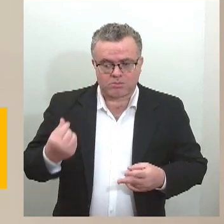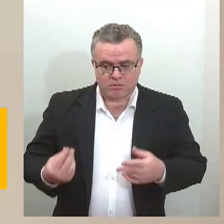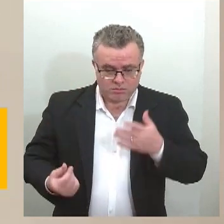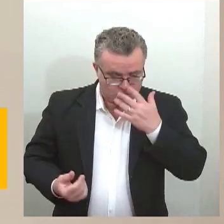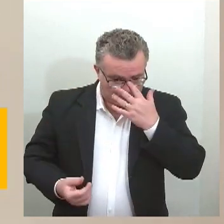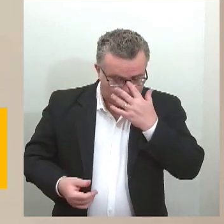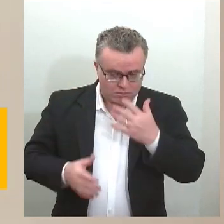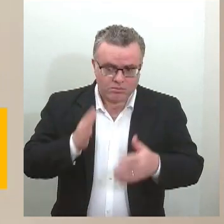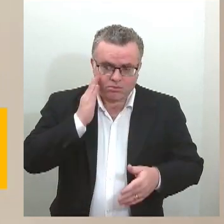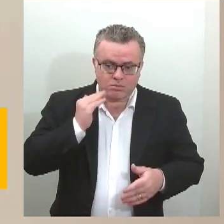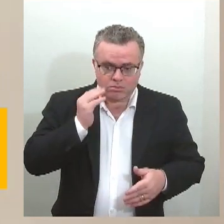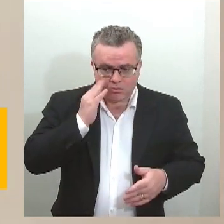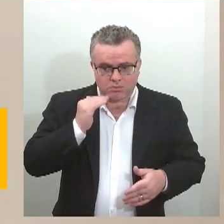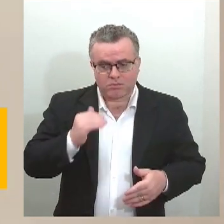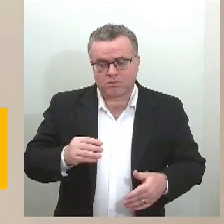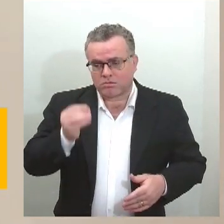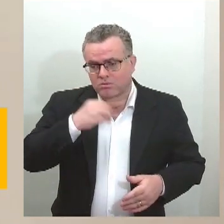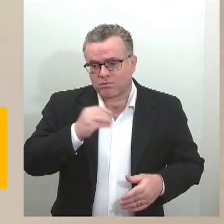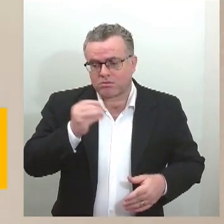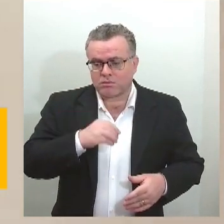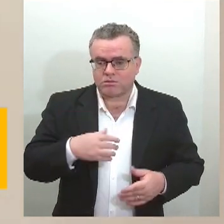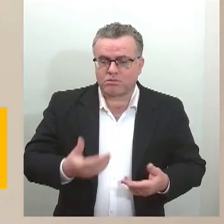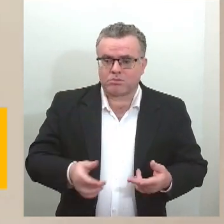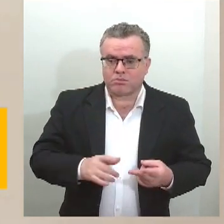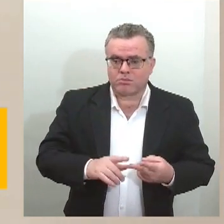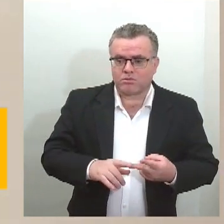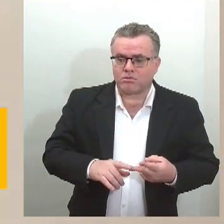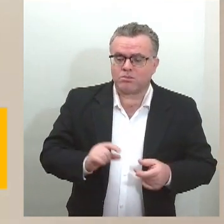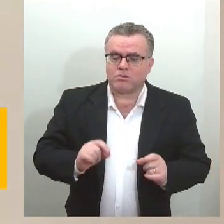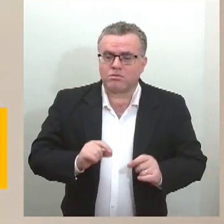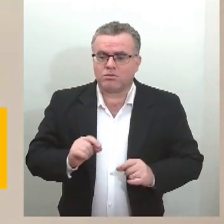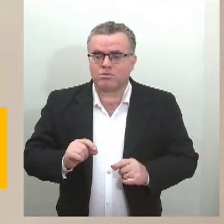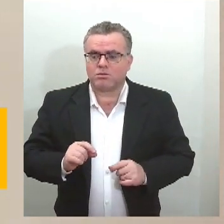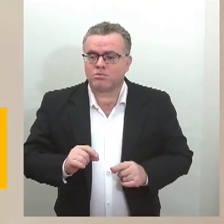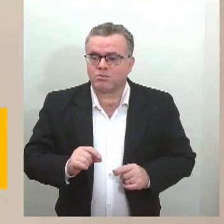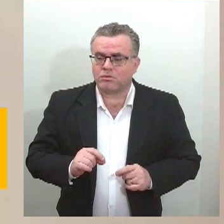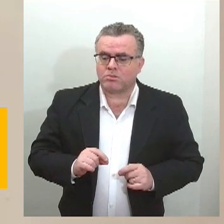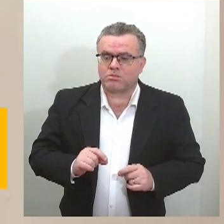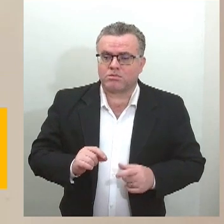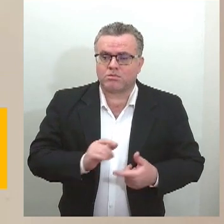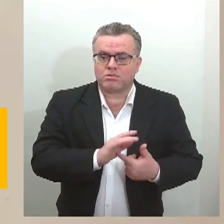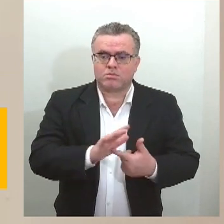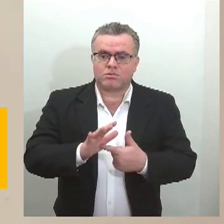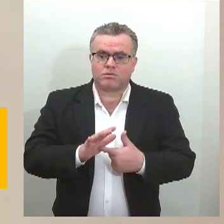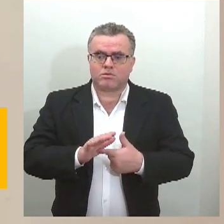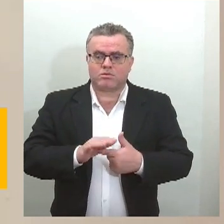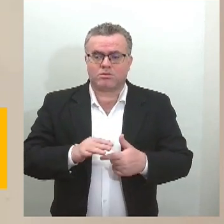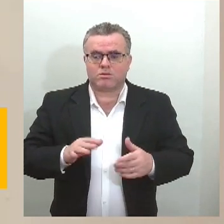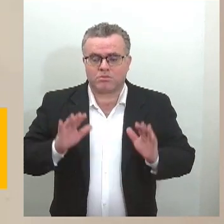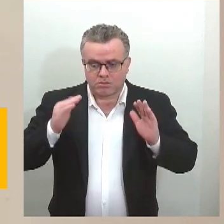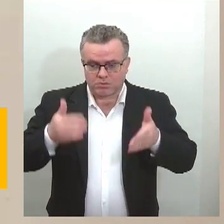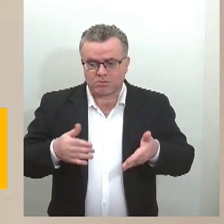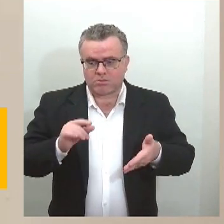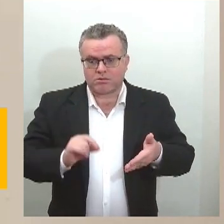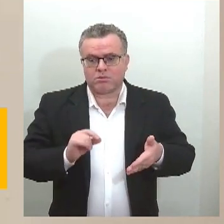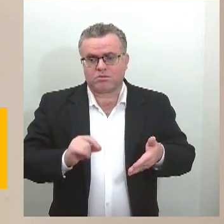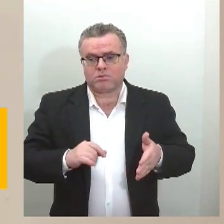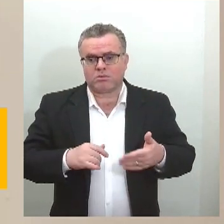uma fraqueza. E outras pessoas podem apresentar sintomas mais específicos, né? Dor nas